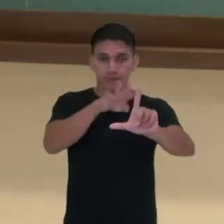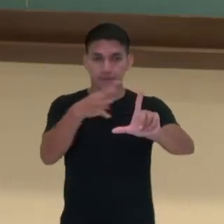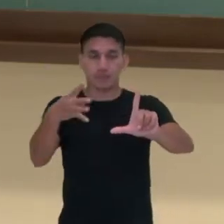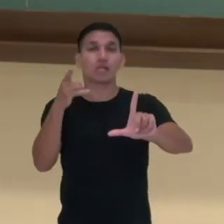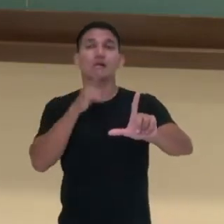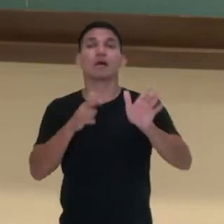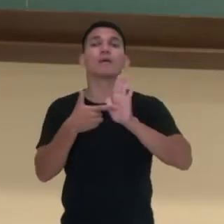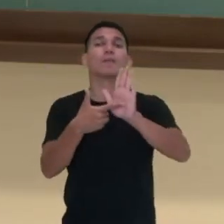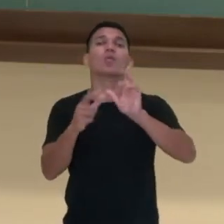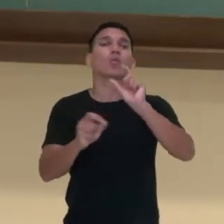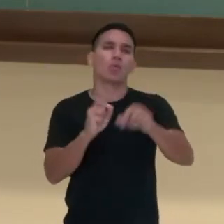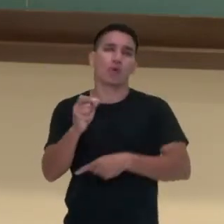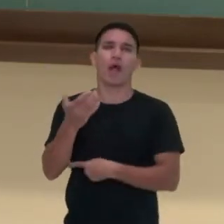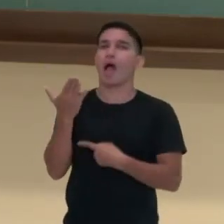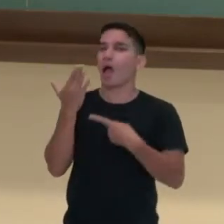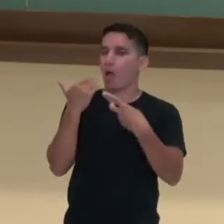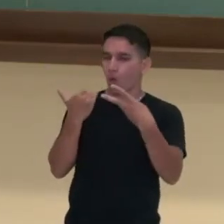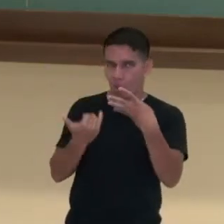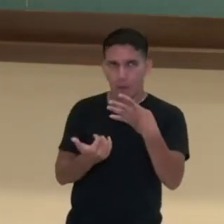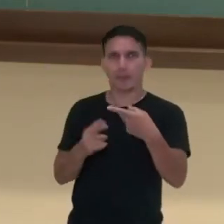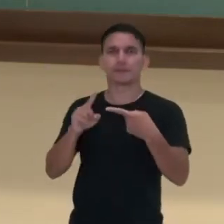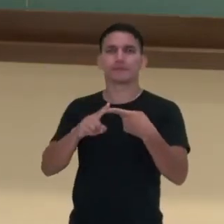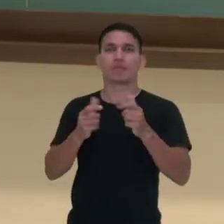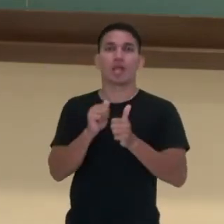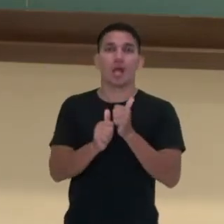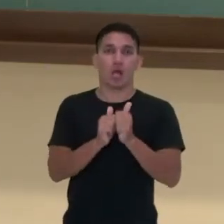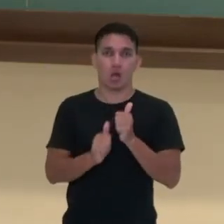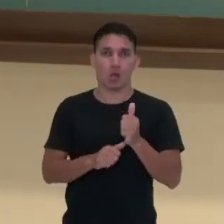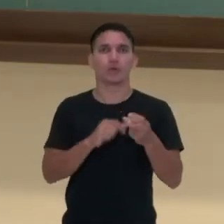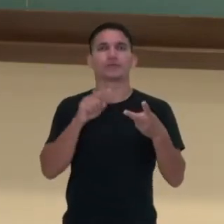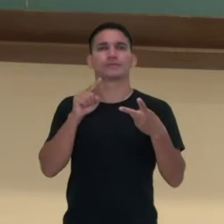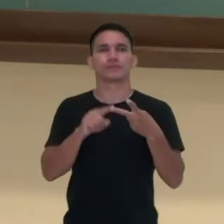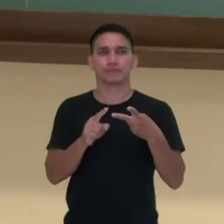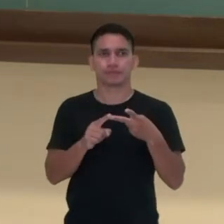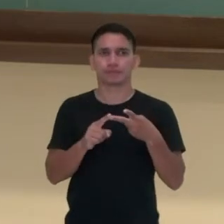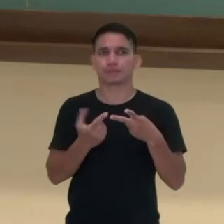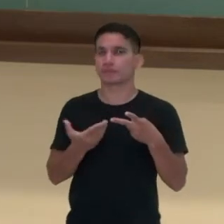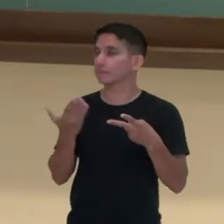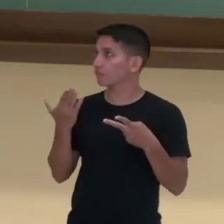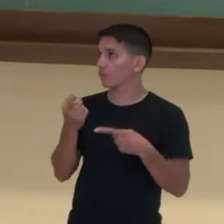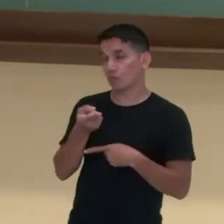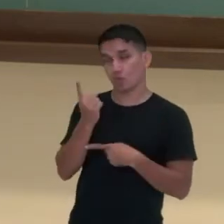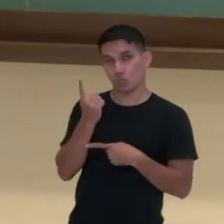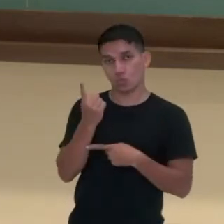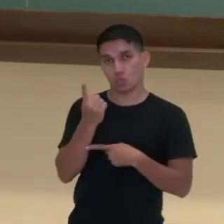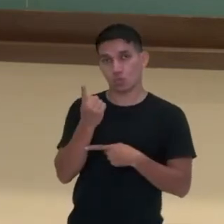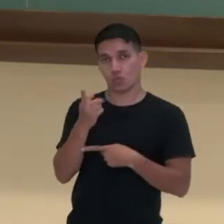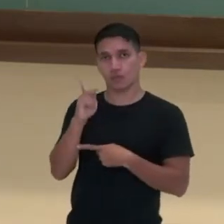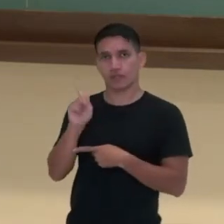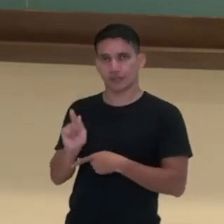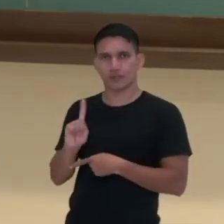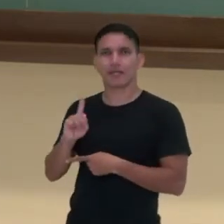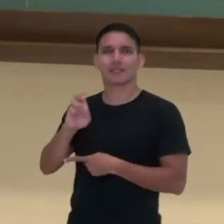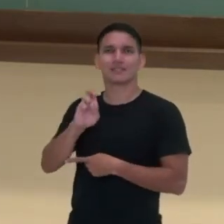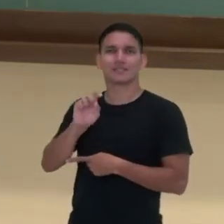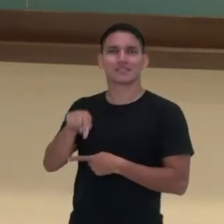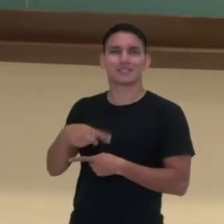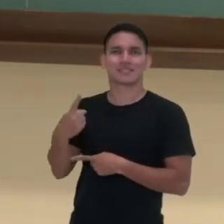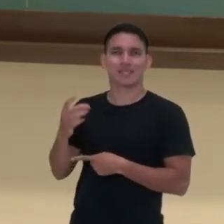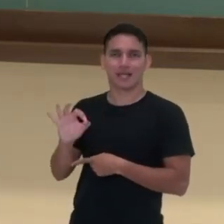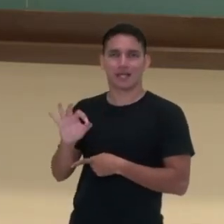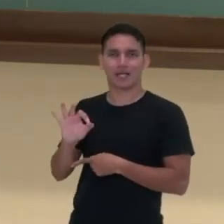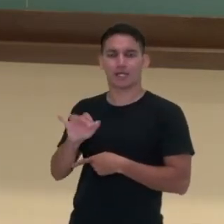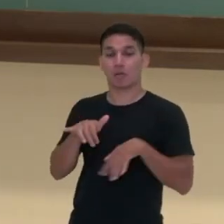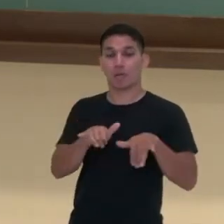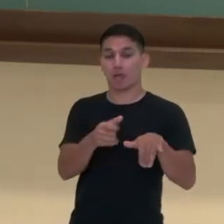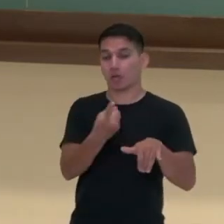temos os alimentos, arroz, quanto custa 1 kg de arroz, 5,10 no mercado 1, 4,80